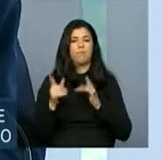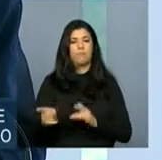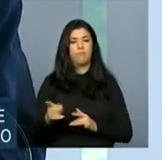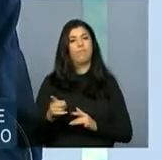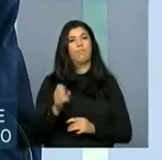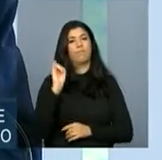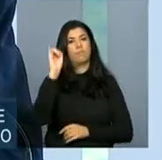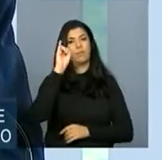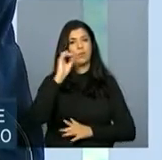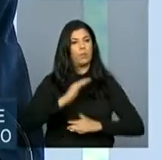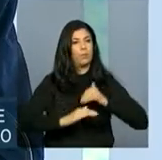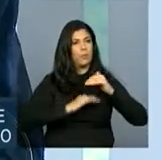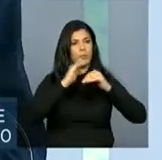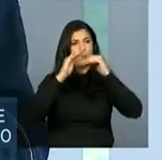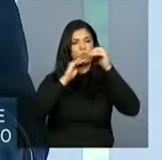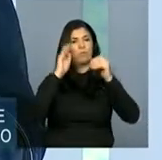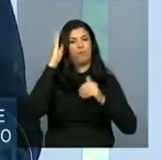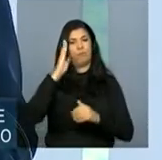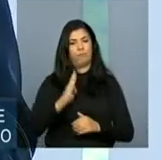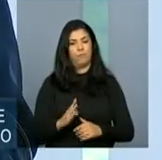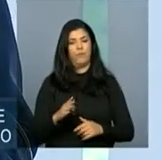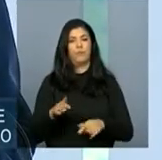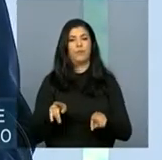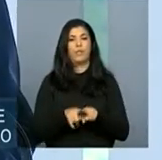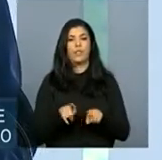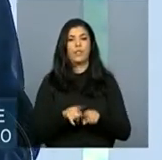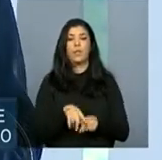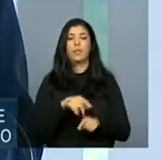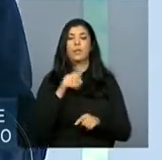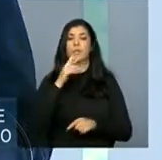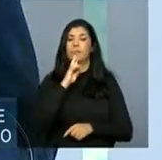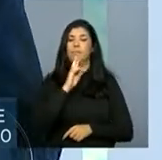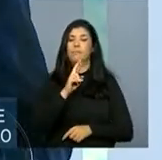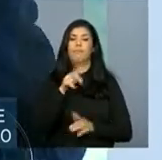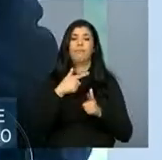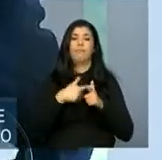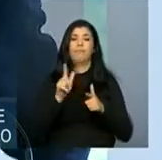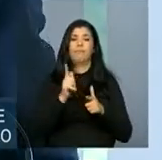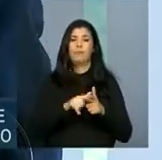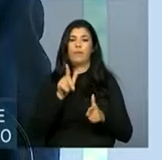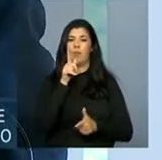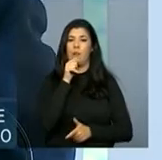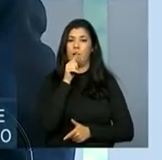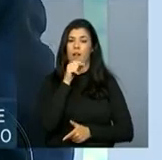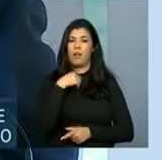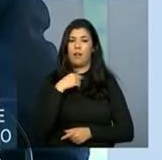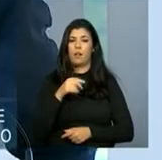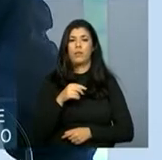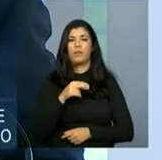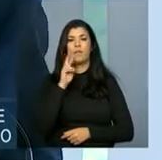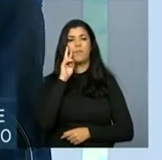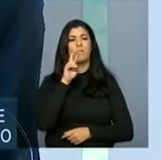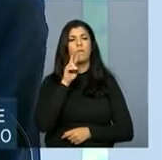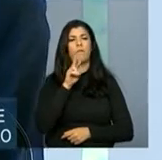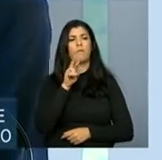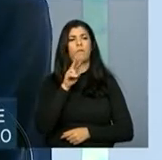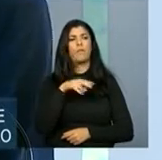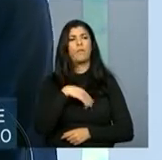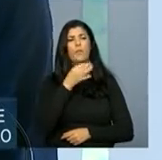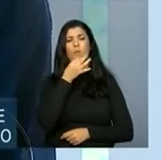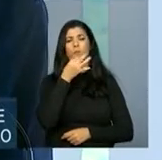aí para o desenvolvimento da questão da água é eu vi uma declaração do Professor